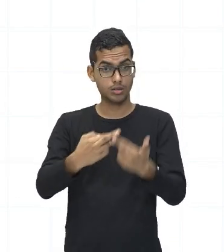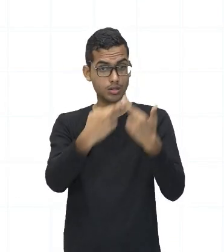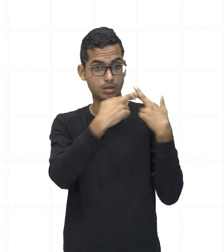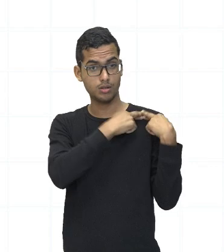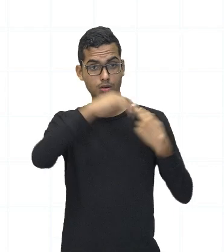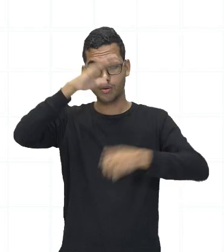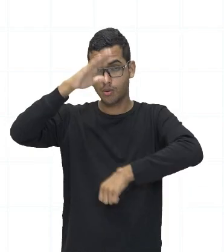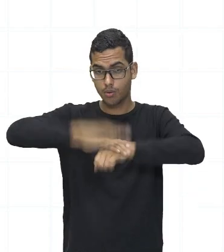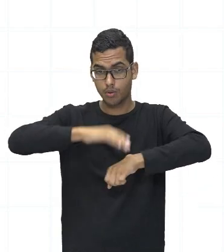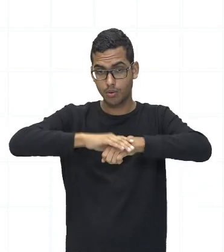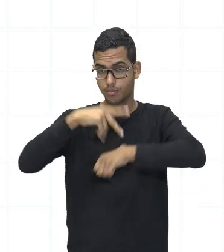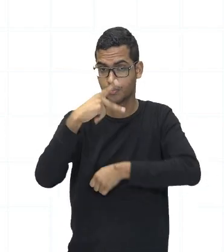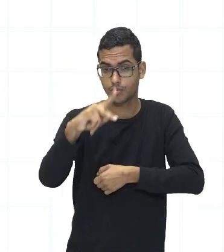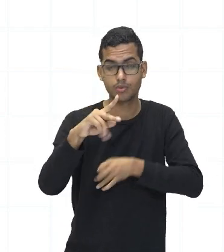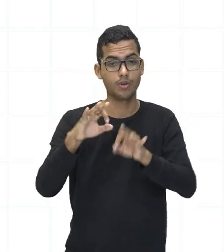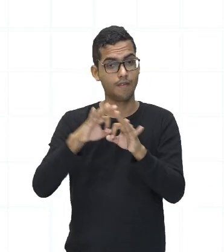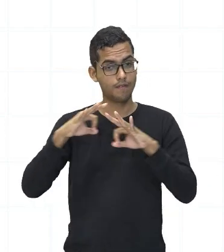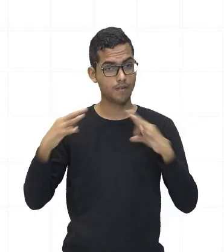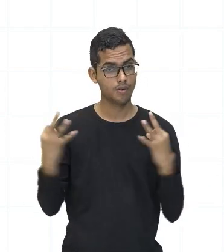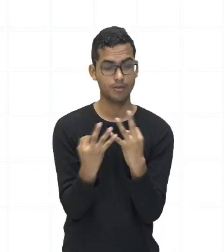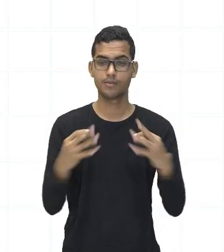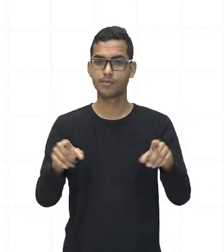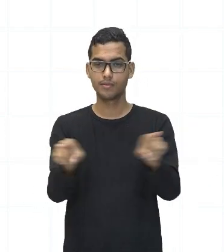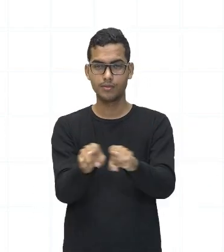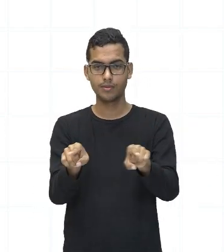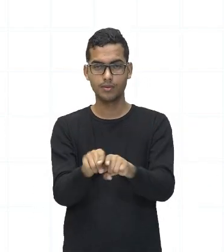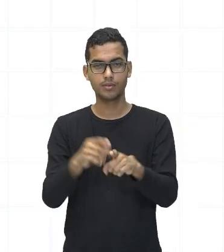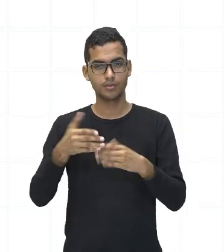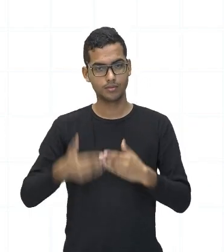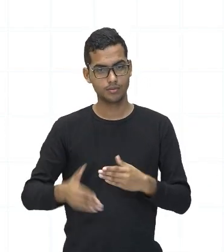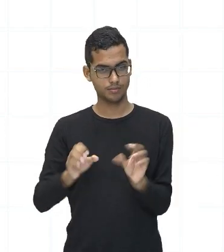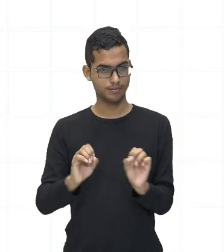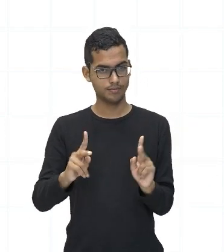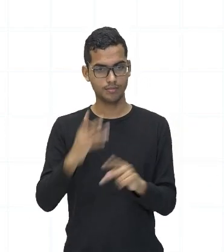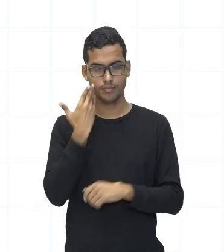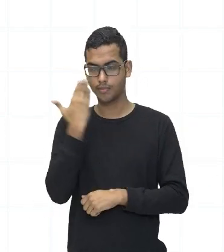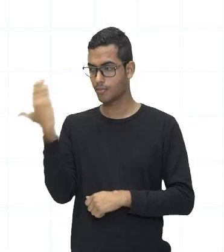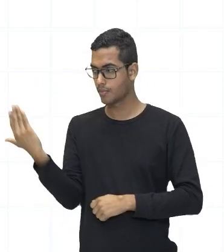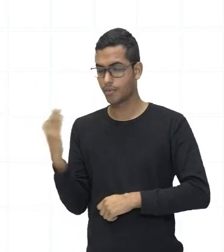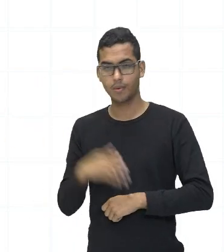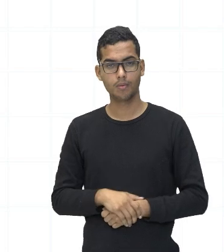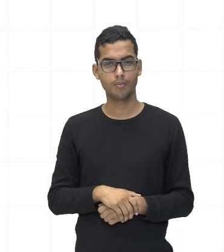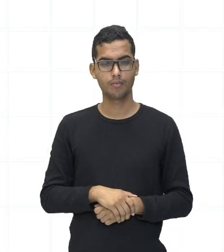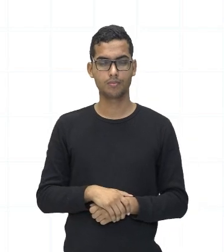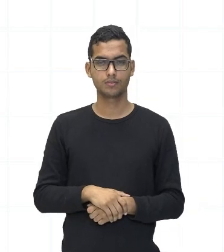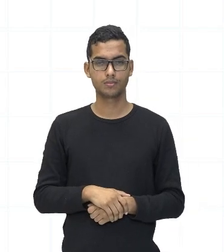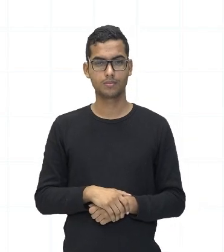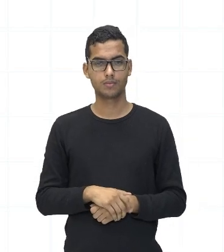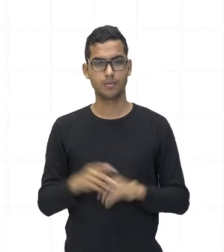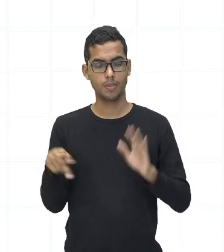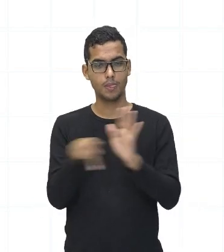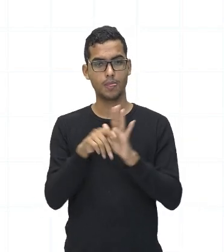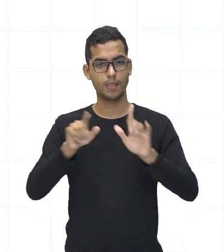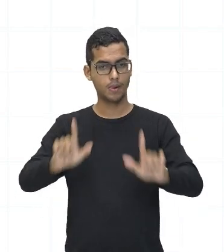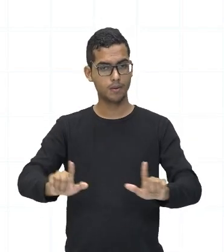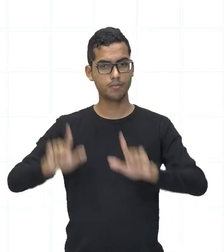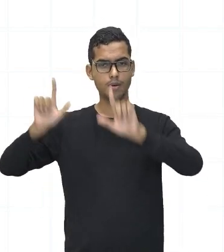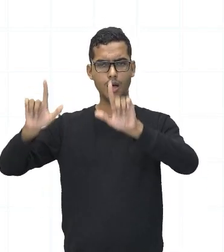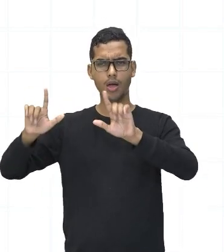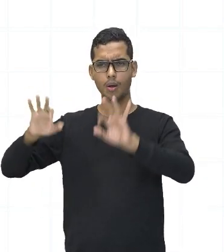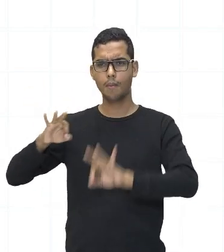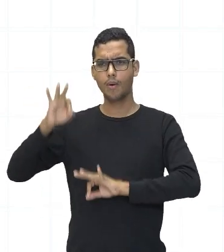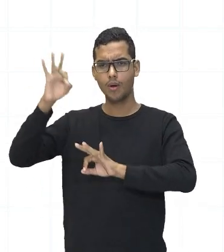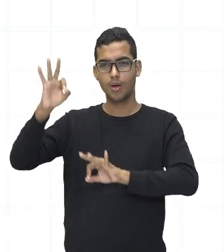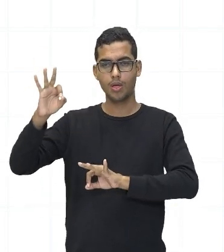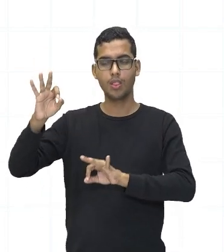sua família. E, seguindo adiante, vamos lá. E, como é um cartaz, né, ele não pode deixar de